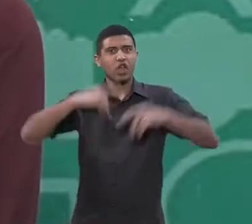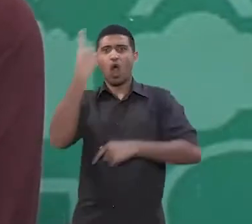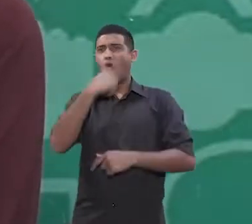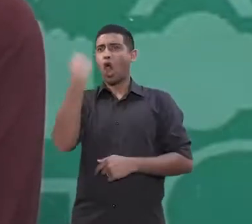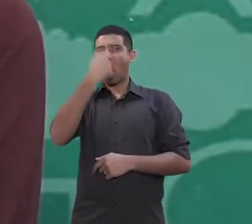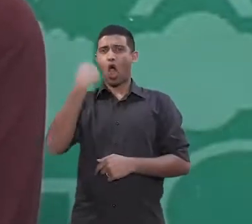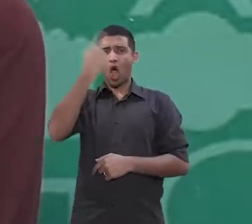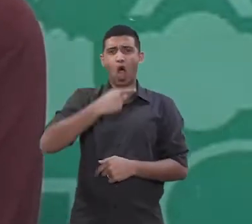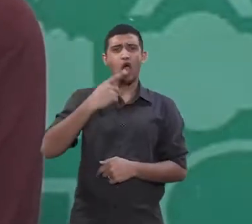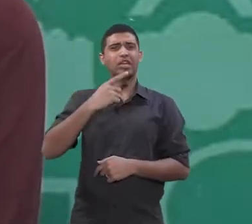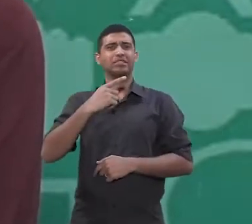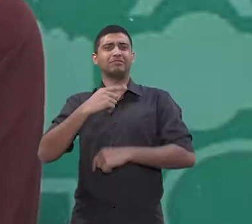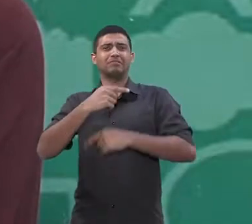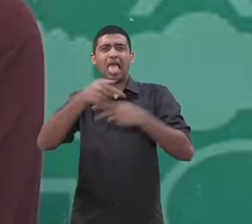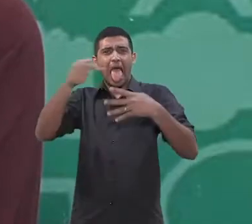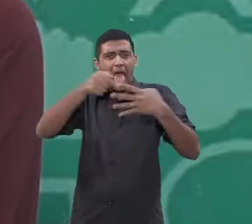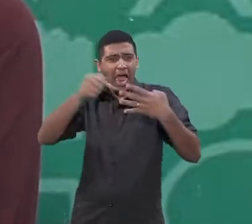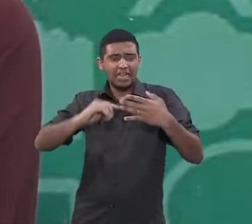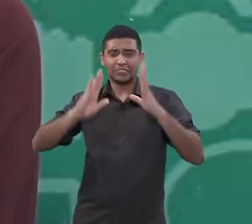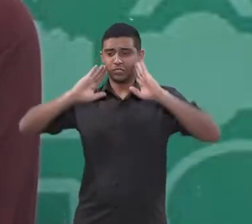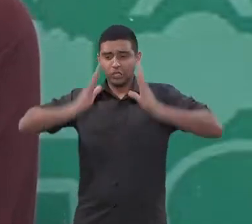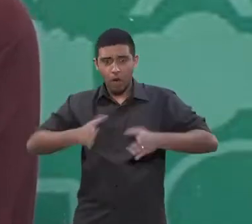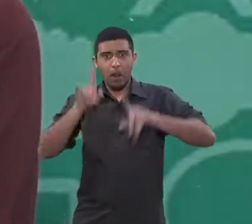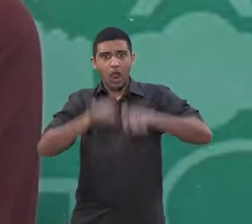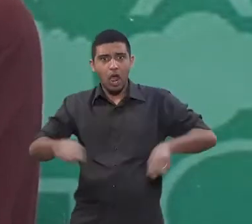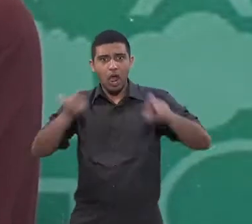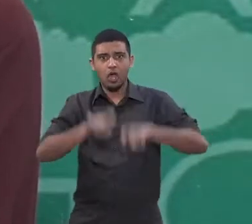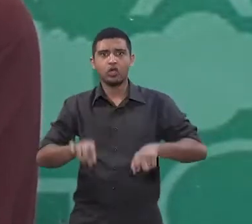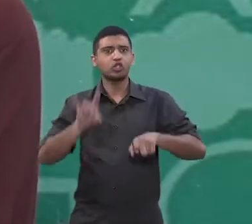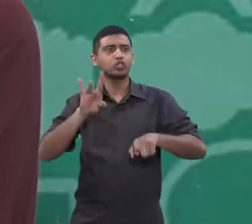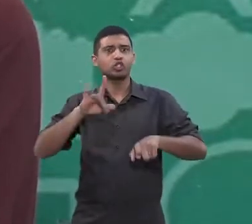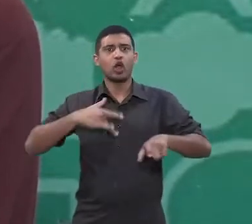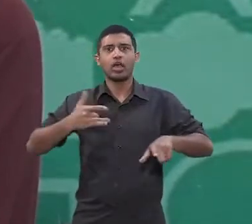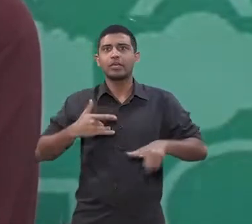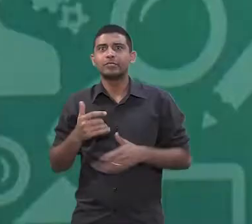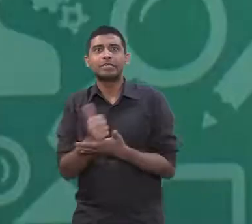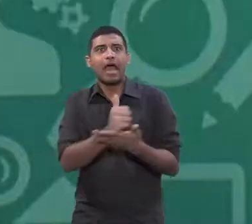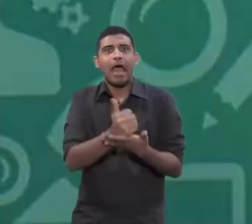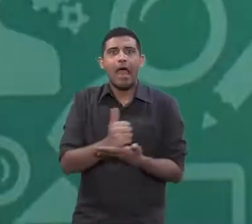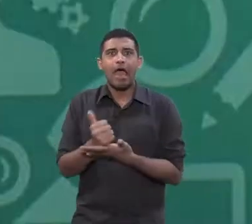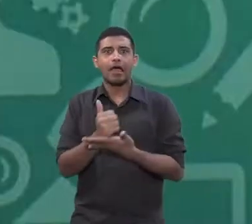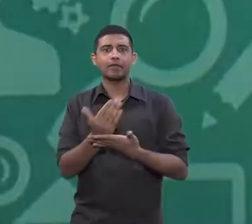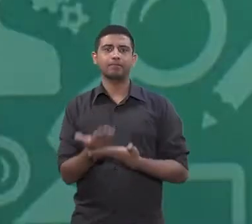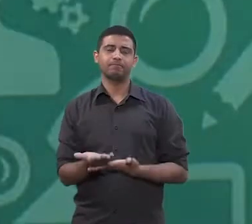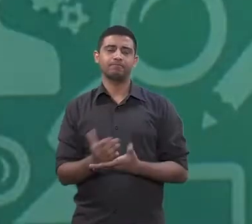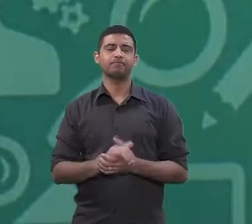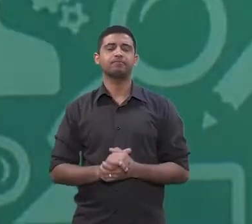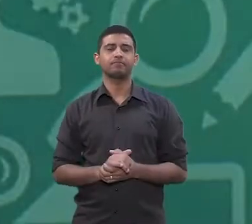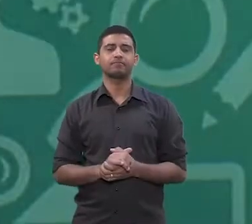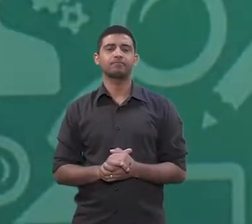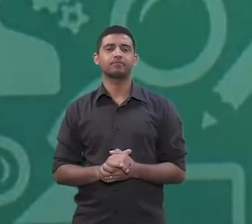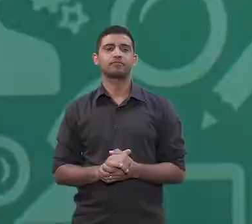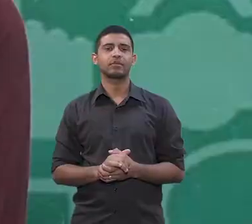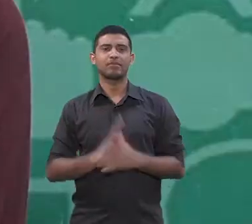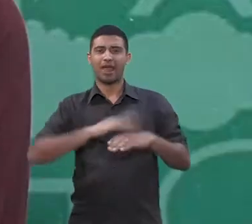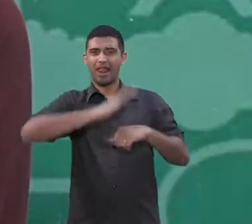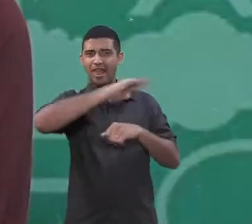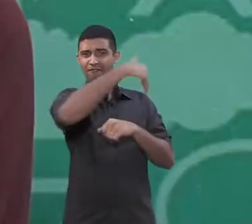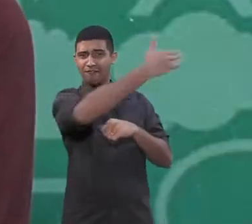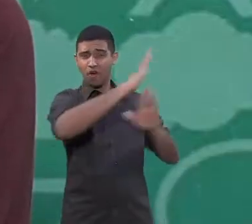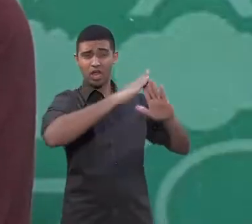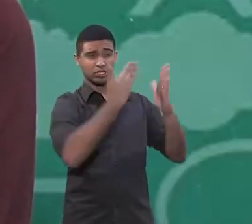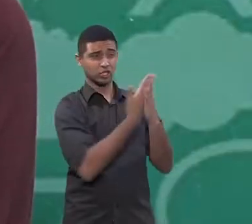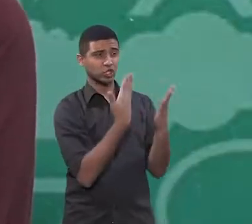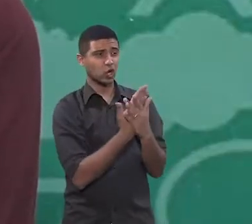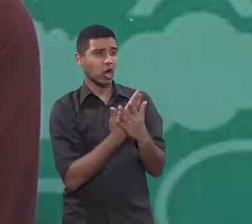virava noites ali, e assim, era mal ou bem a única maneira que eu tinha de me expressar, de eu ser alguém que ali, na vida real, eu não